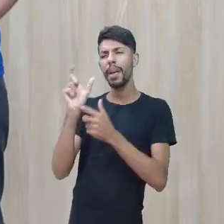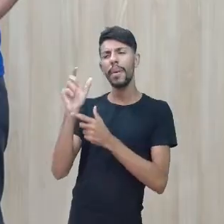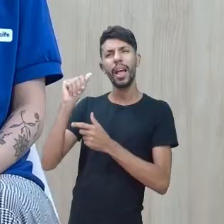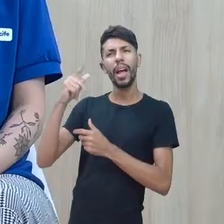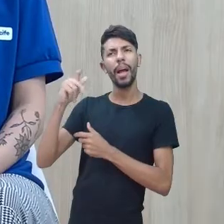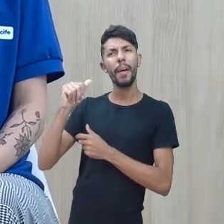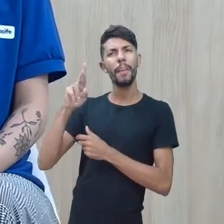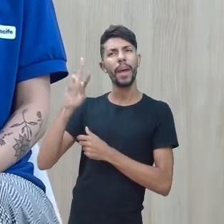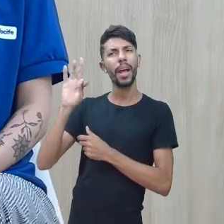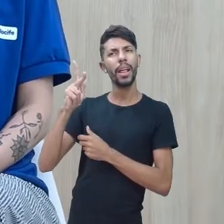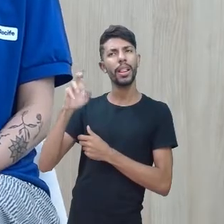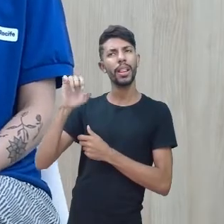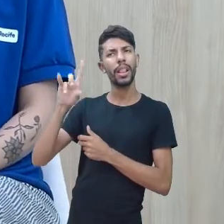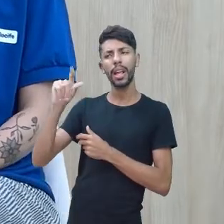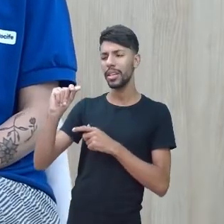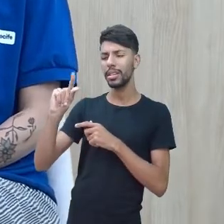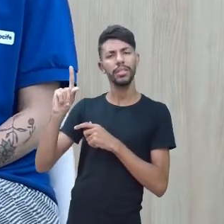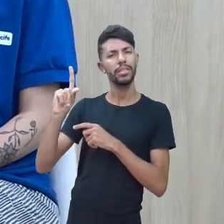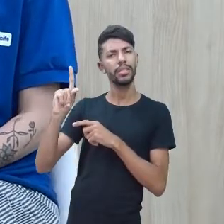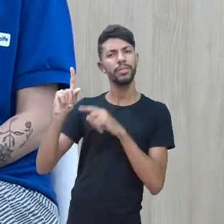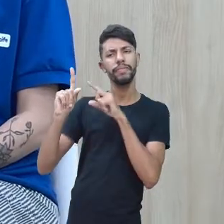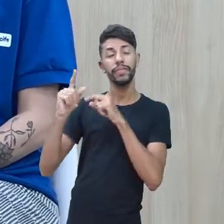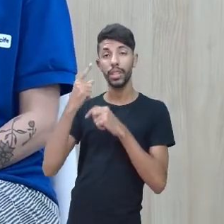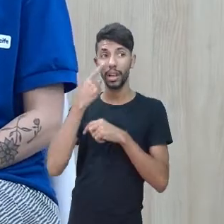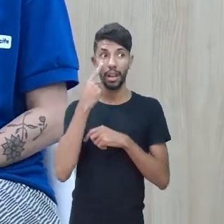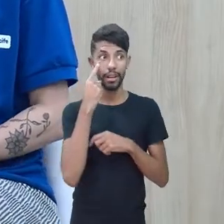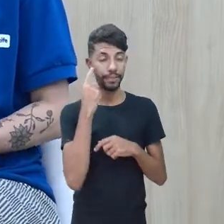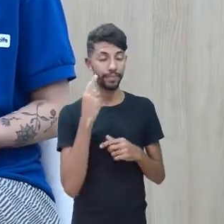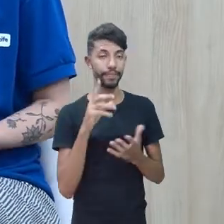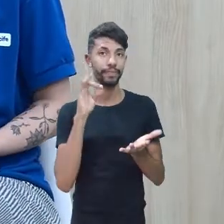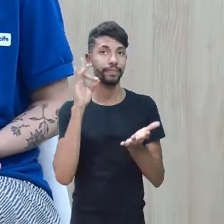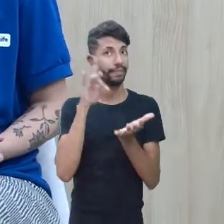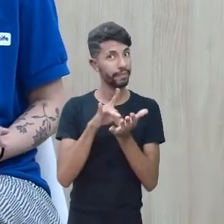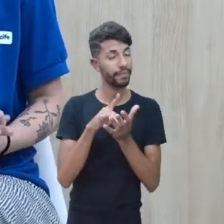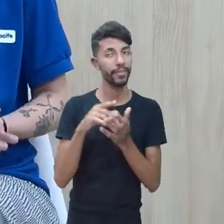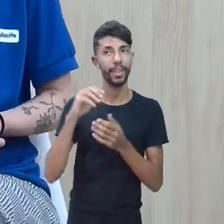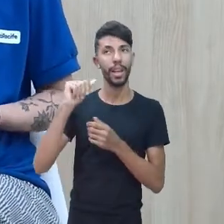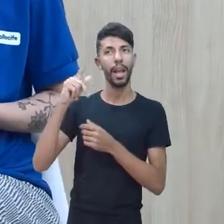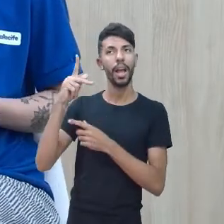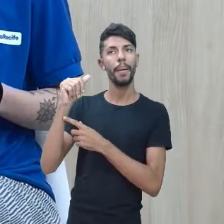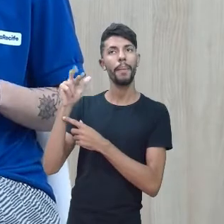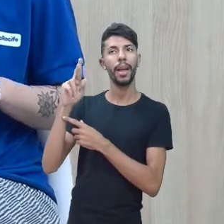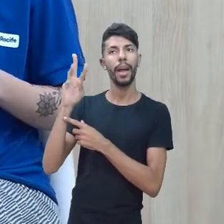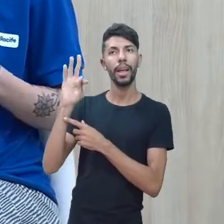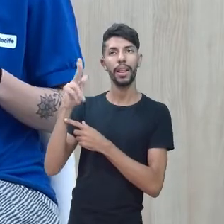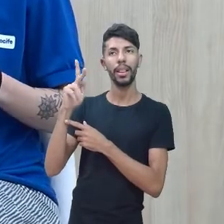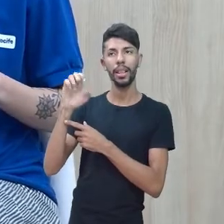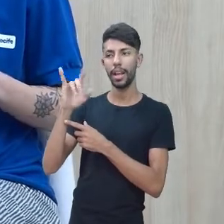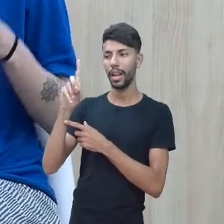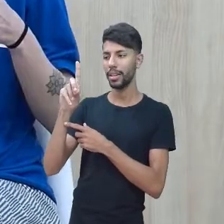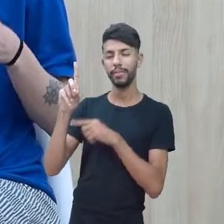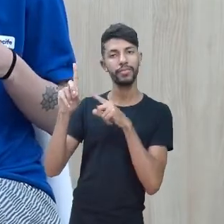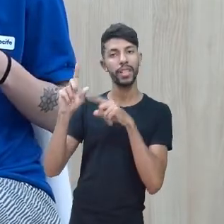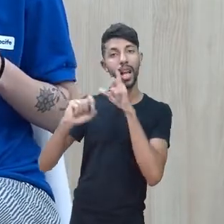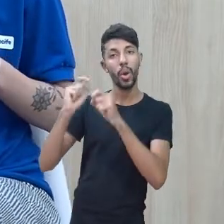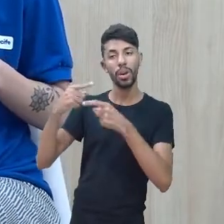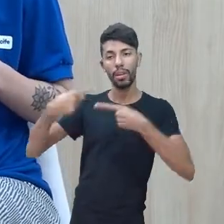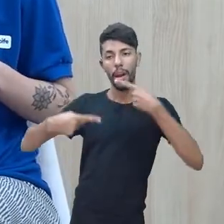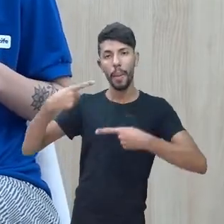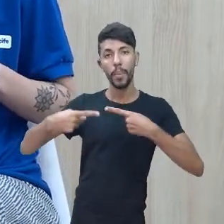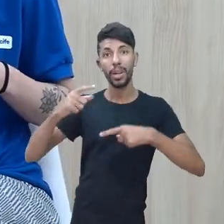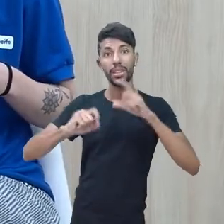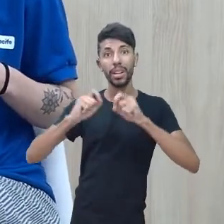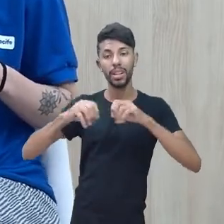Vanessa? Exatamente, professor Gilson, né? O apartheid, ele foi, né, uma política de